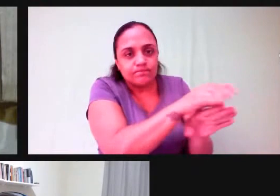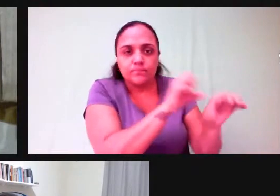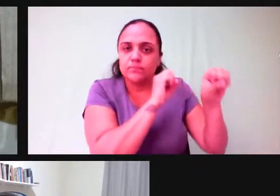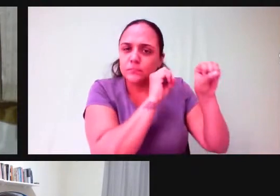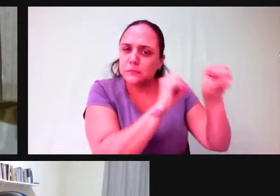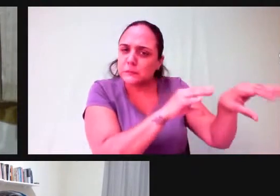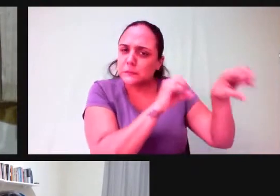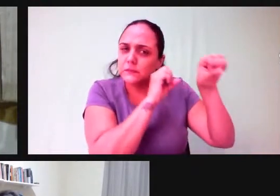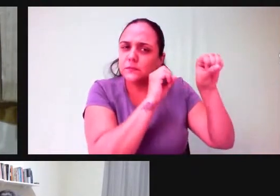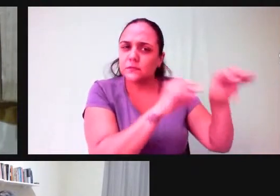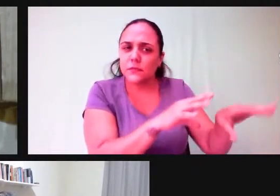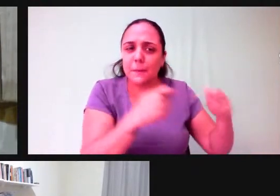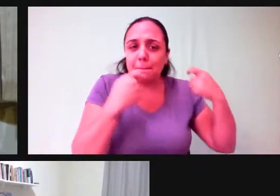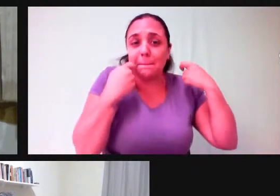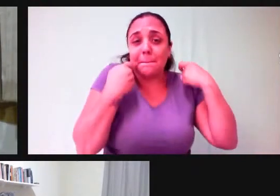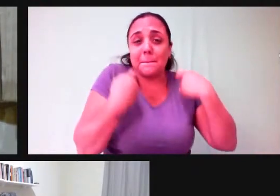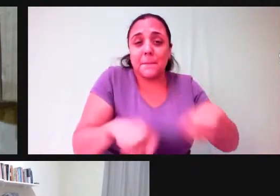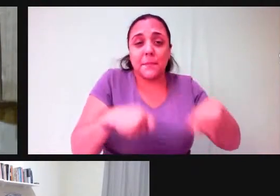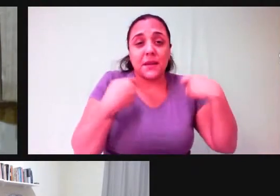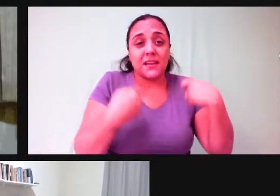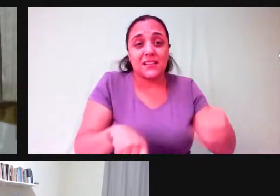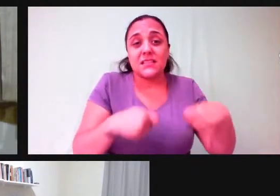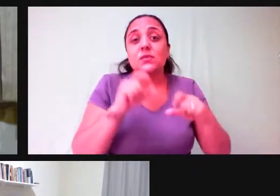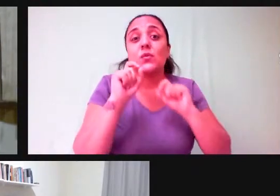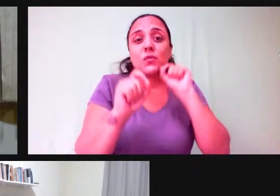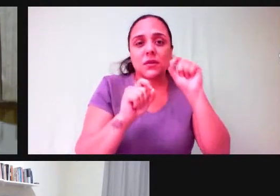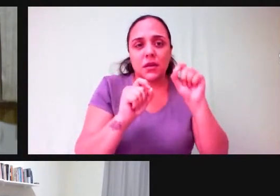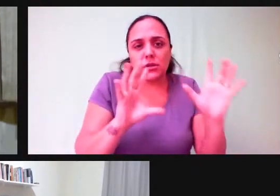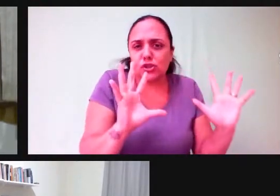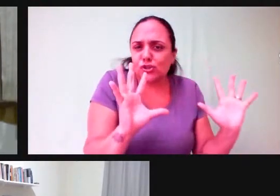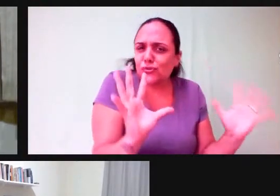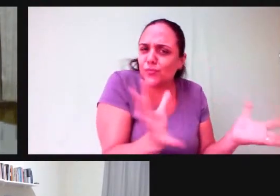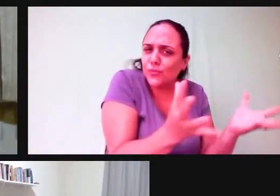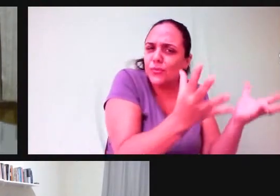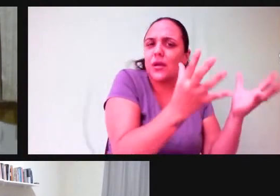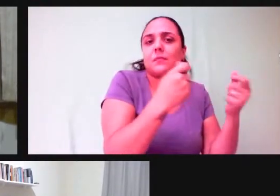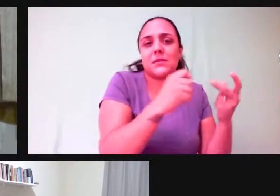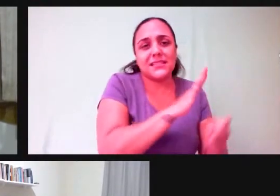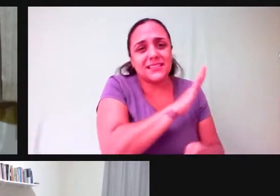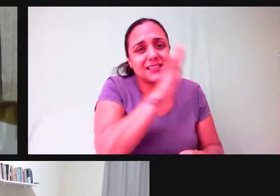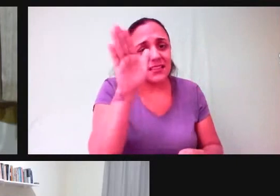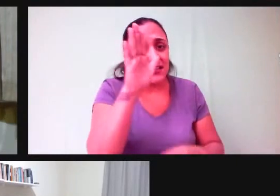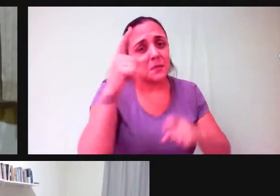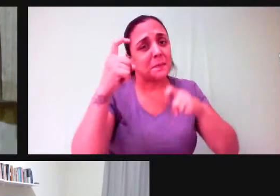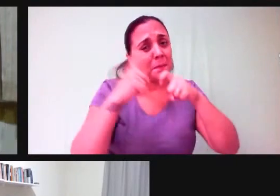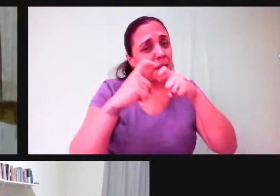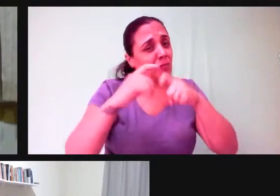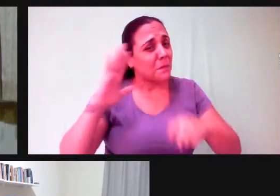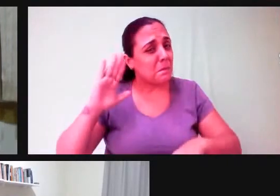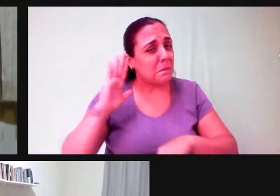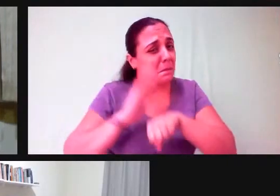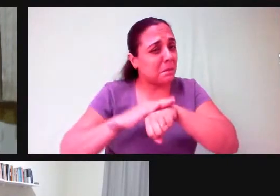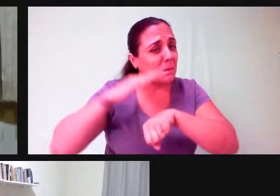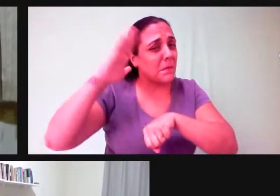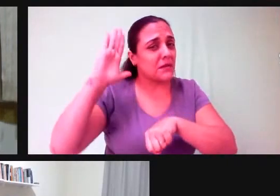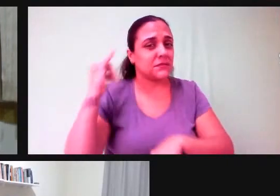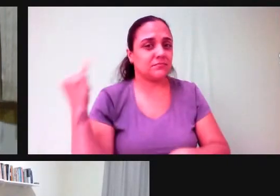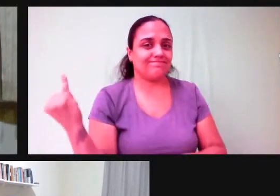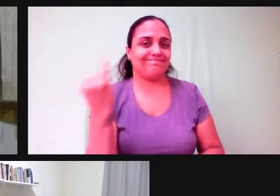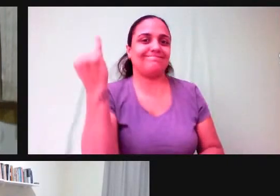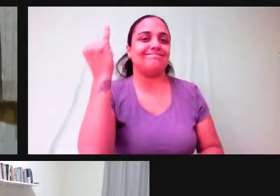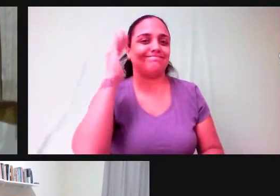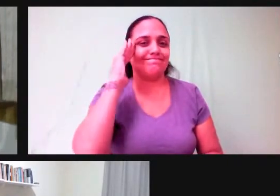pais da necessidade da busca, da estimulação e do tratamento. Eu acho que isso é o mais importante, o pai